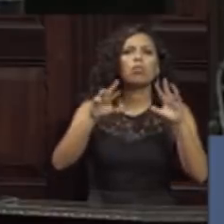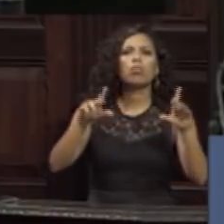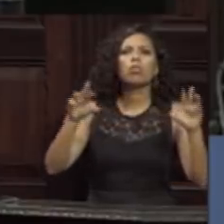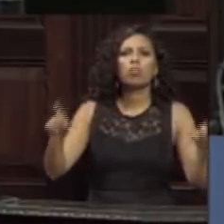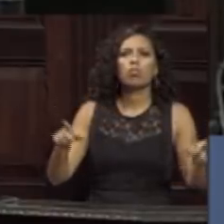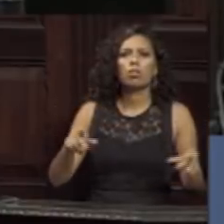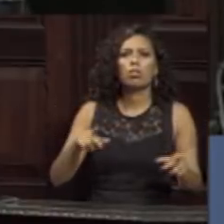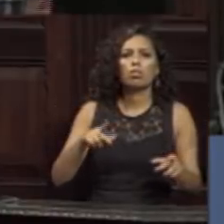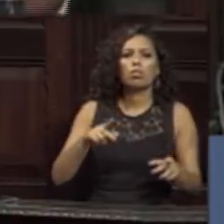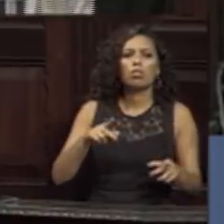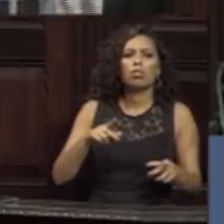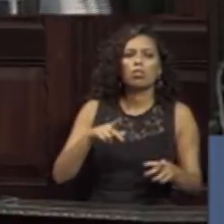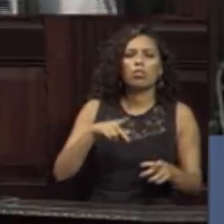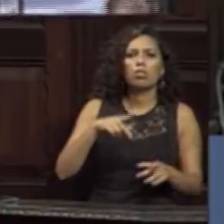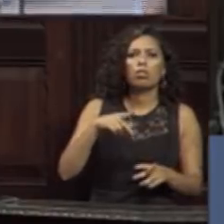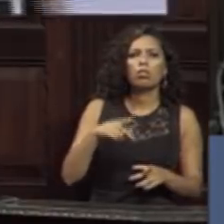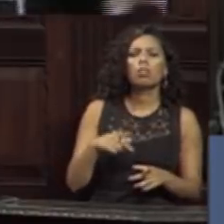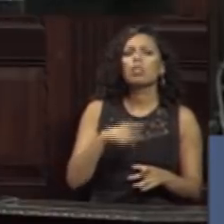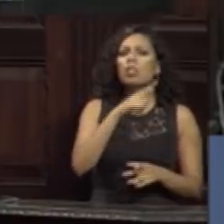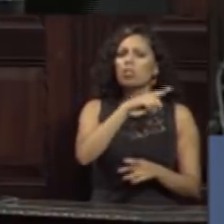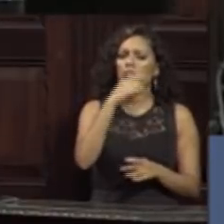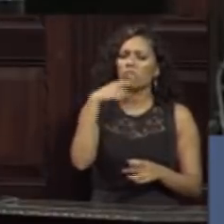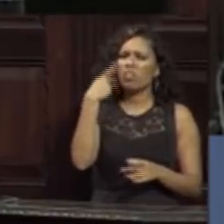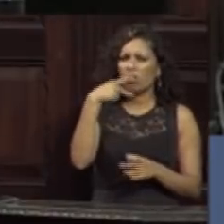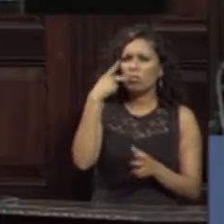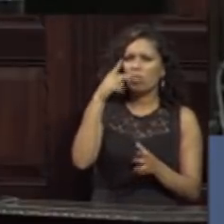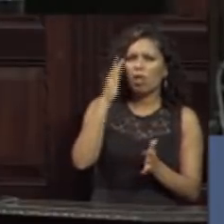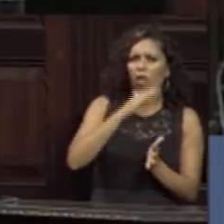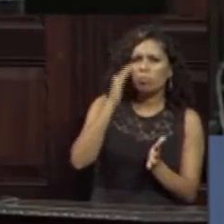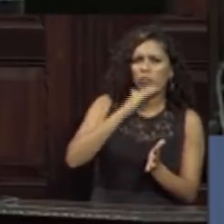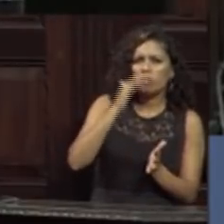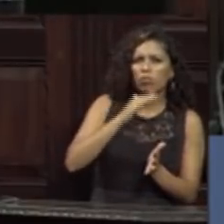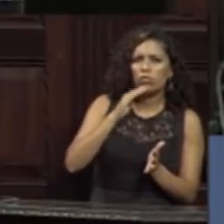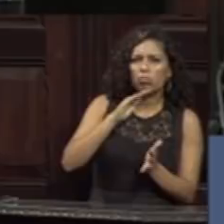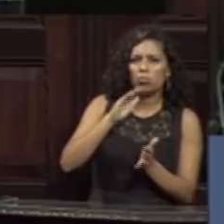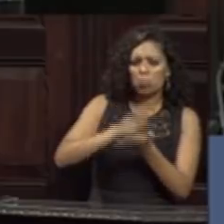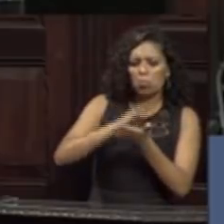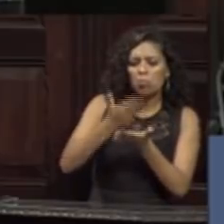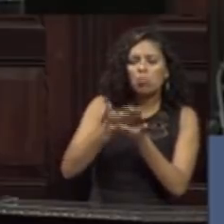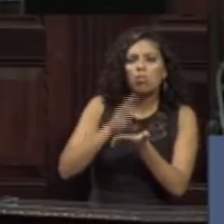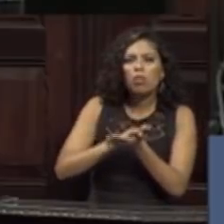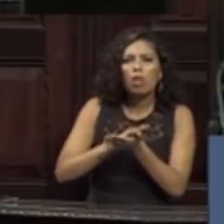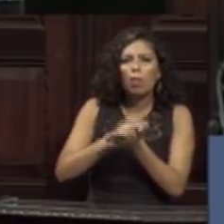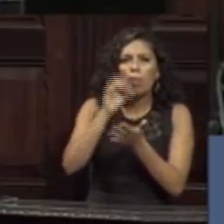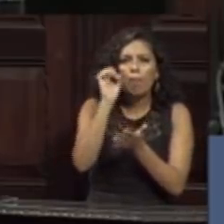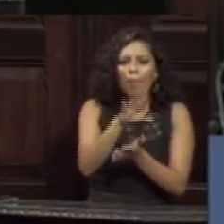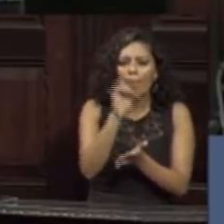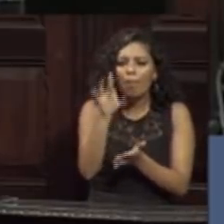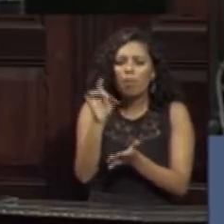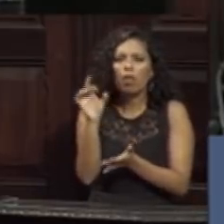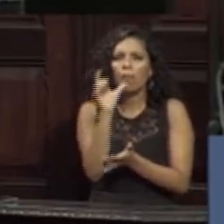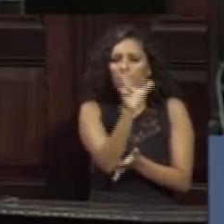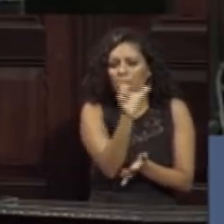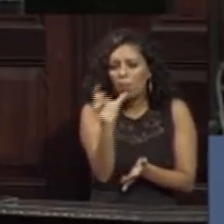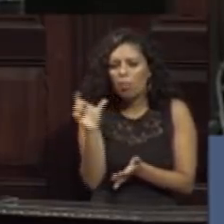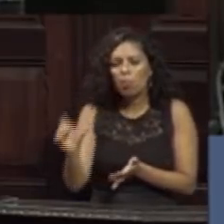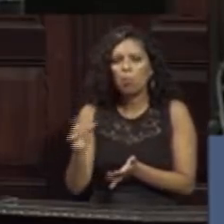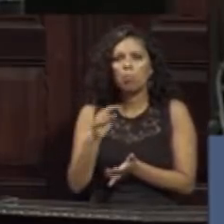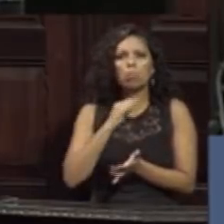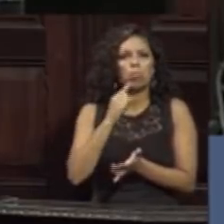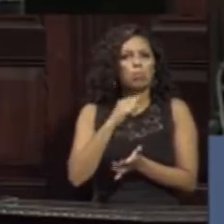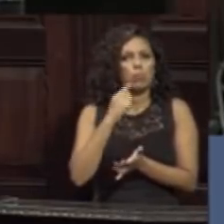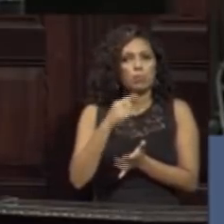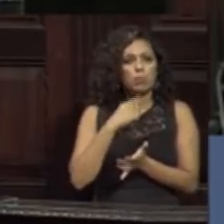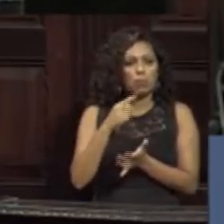inconstitucionalidade, deputado Luiz Paulo. De Ciência e Tecnologia, favorável. De Tributação, Controle da Arrecadação Estadual, Fiscalização dos Tributos Estaduais, favorável. De Orçamento,